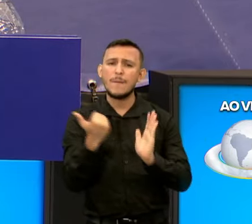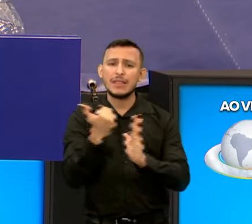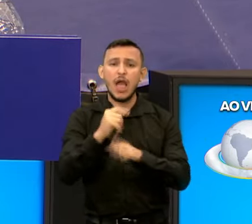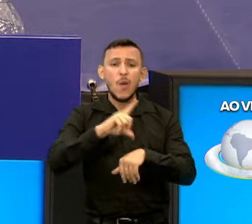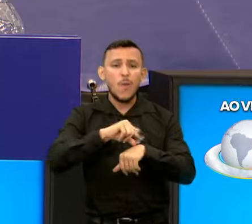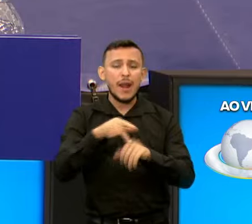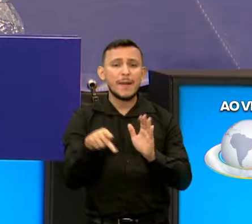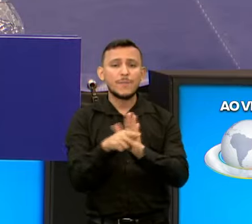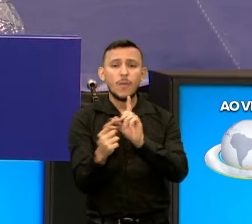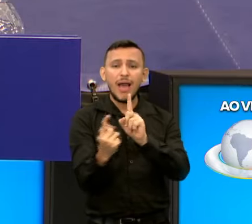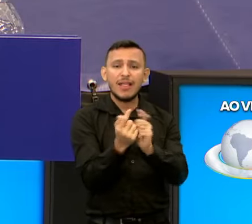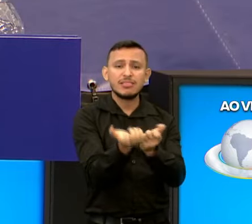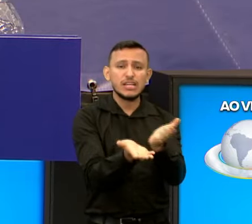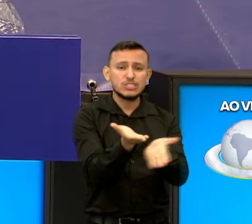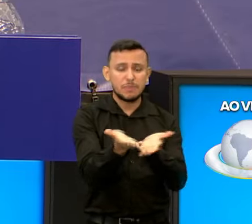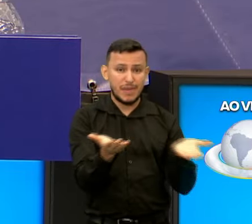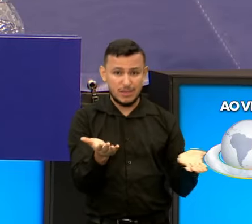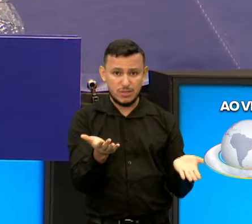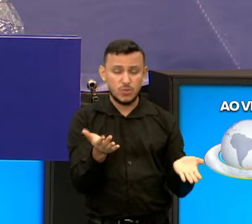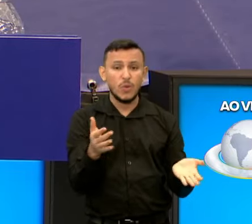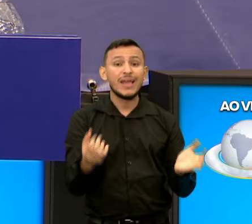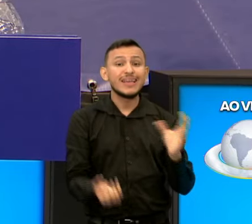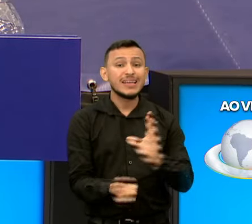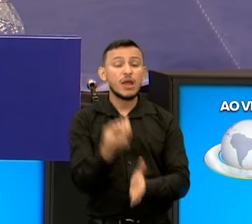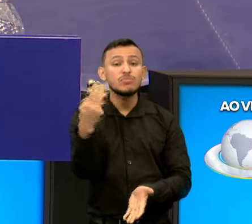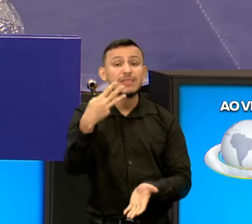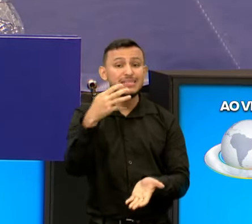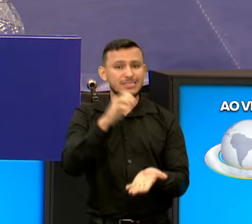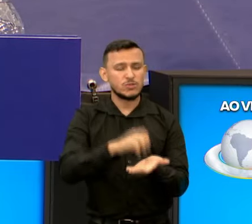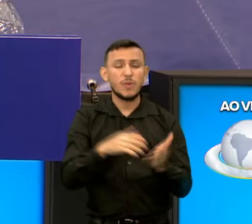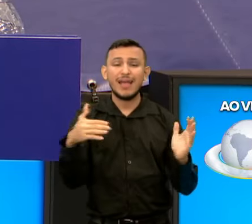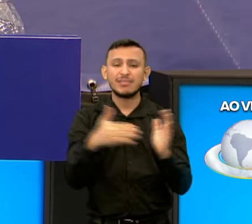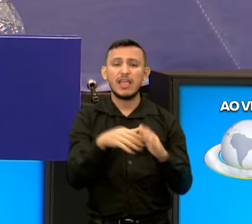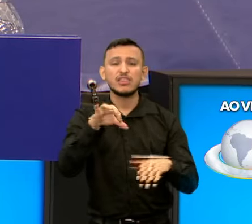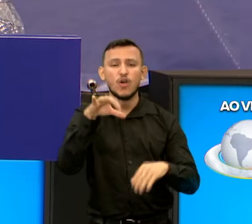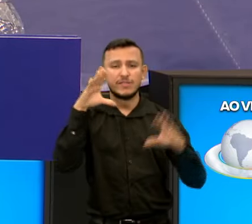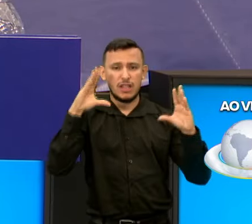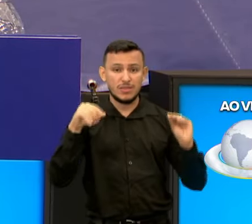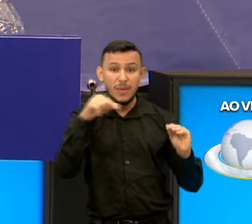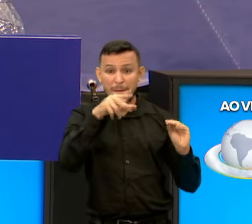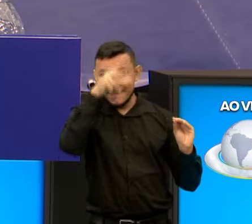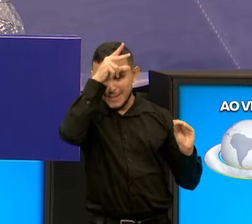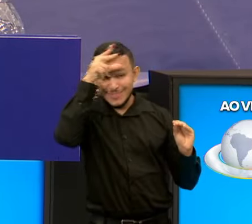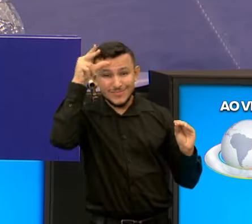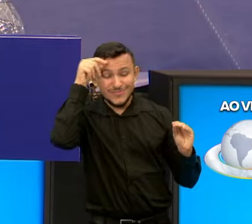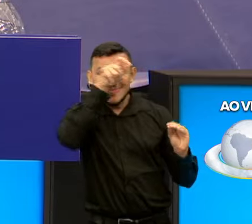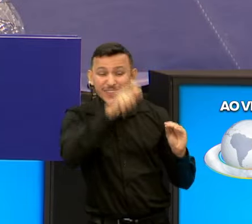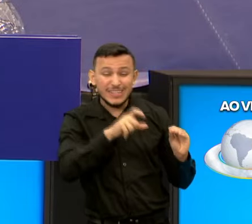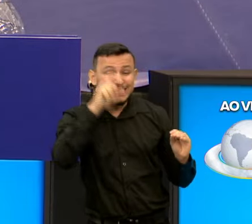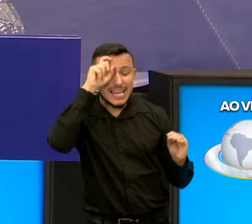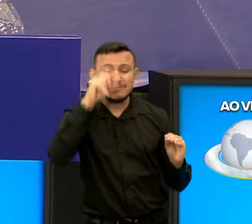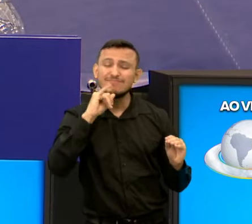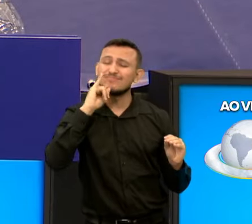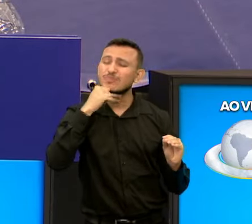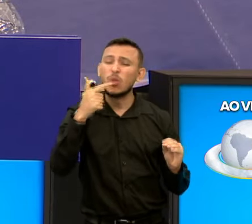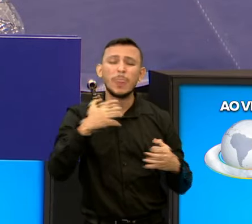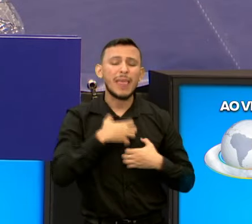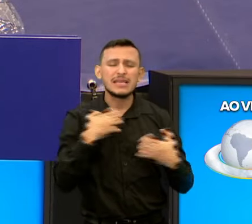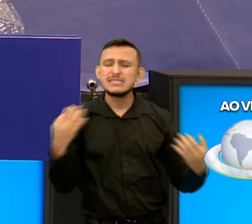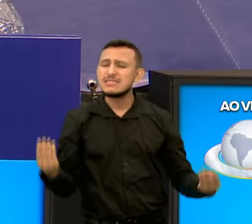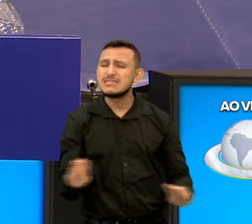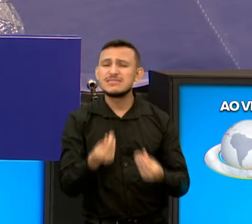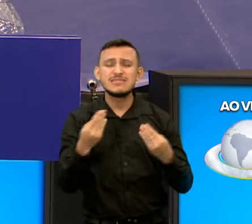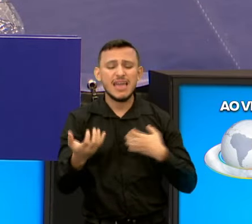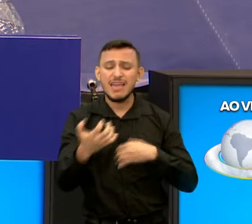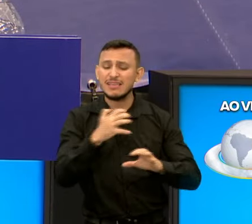horários de atendimento, criando o terceiro turno até as 21 horas, que o prefeito, infelizmente, ele não tem a sensibilidade, porque